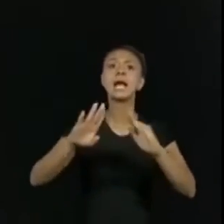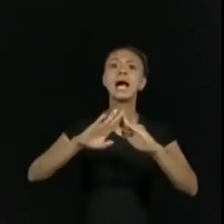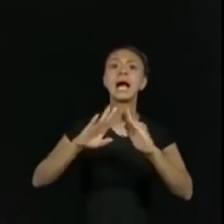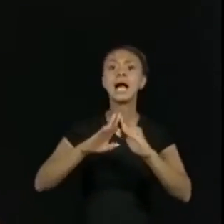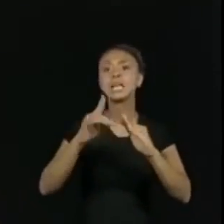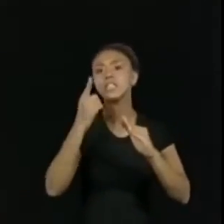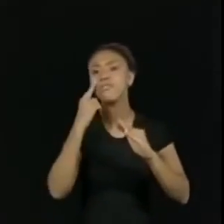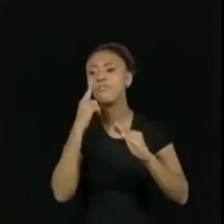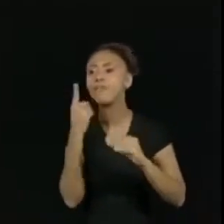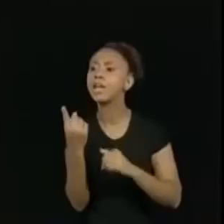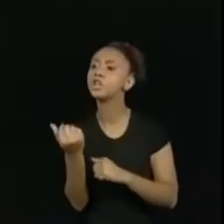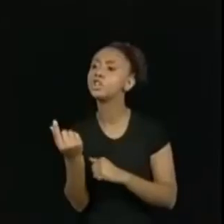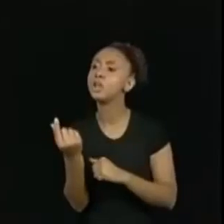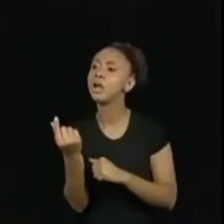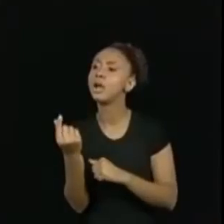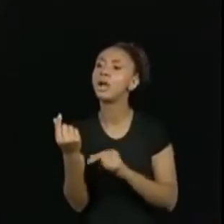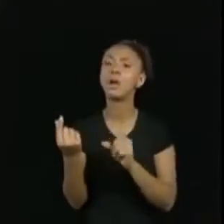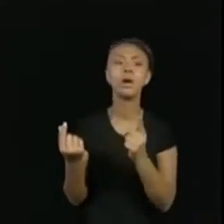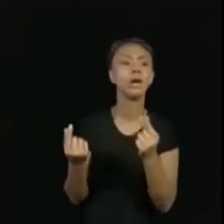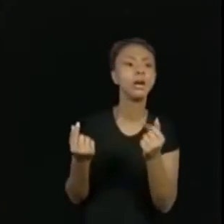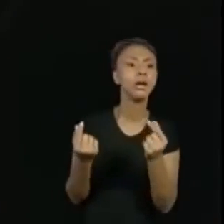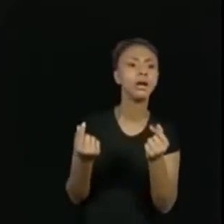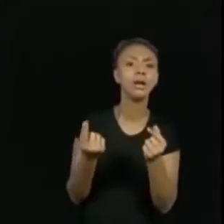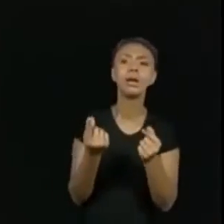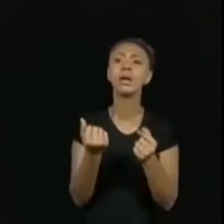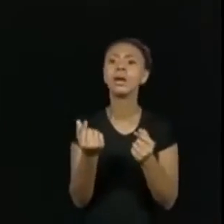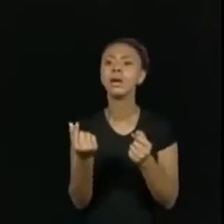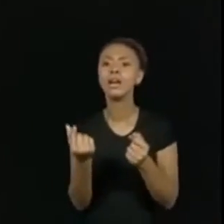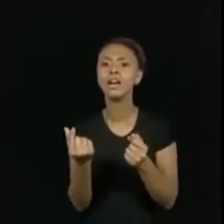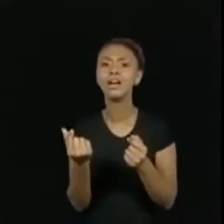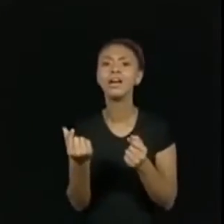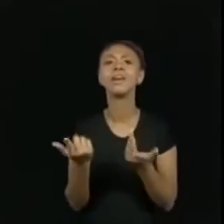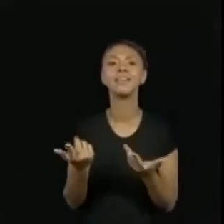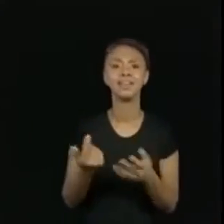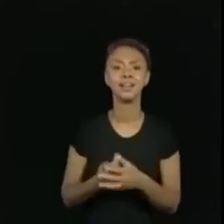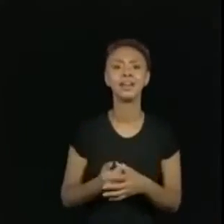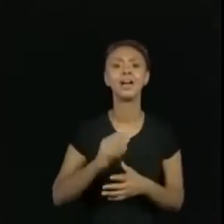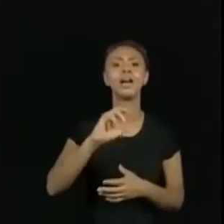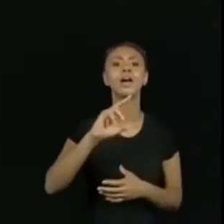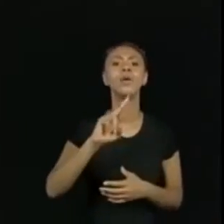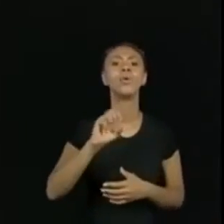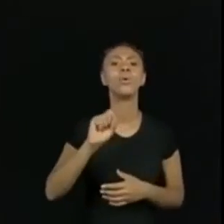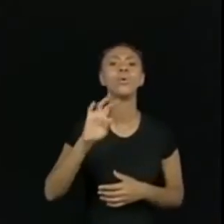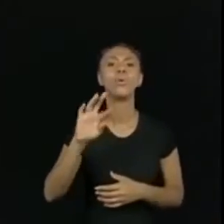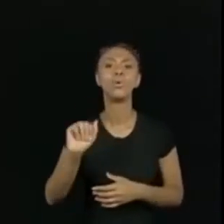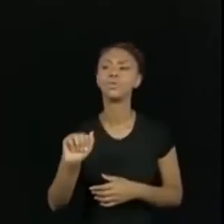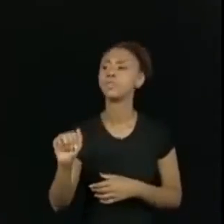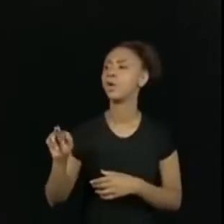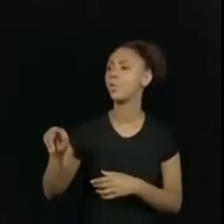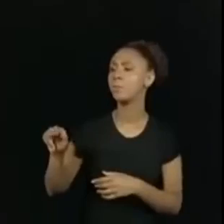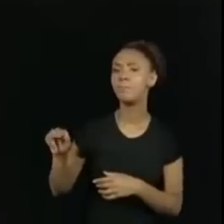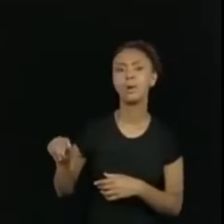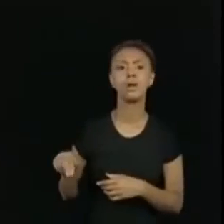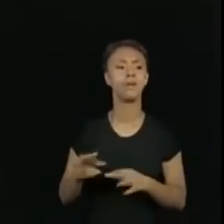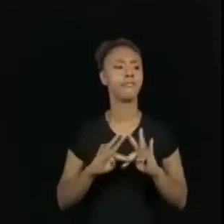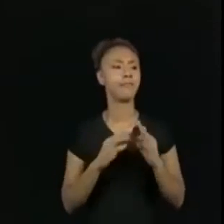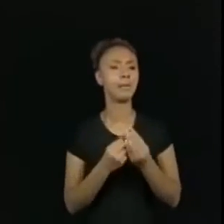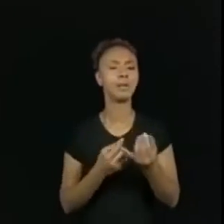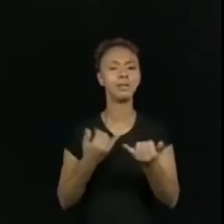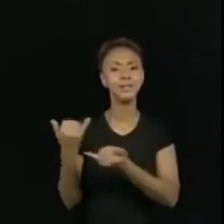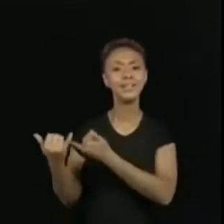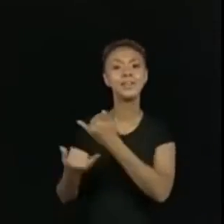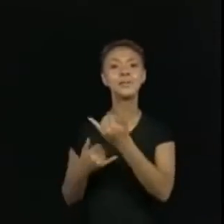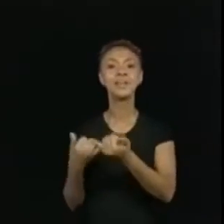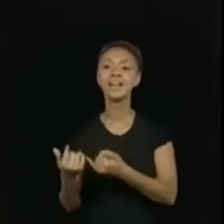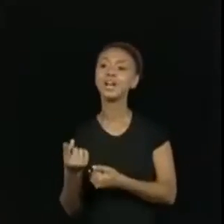quanto custa, dar um preço e aí brincar com o irmão, com a família aí, quem tiver por perto, fazendo